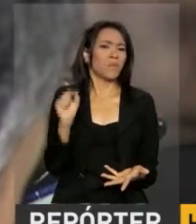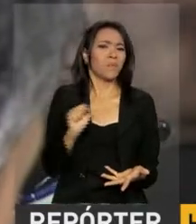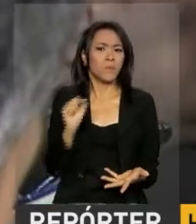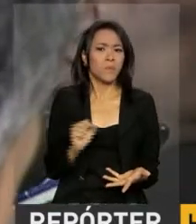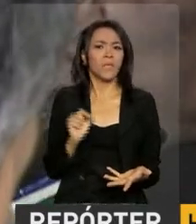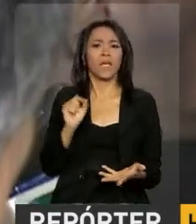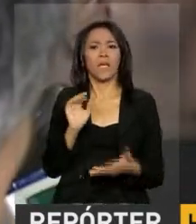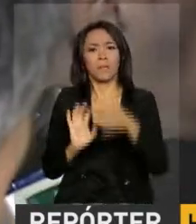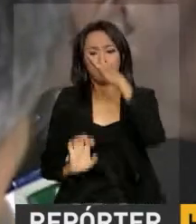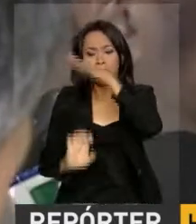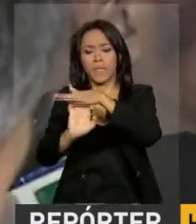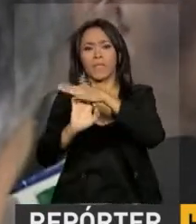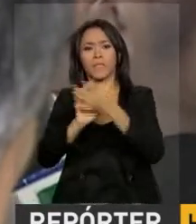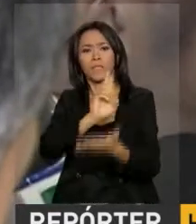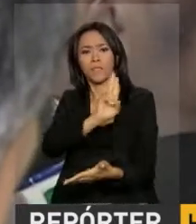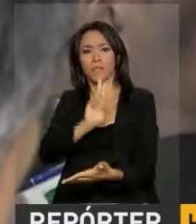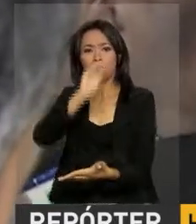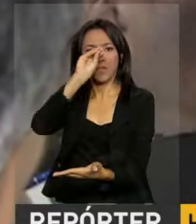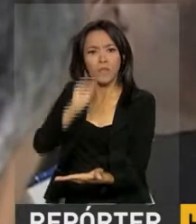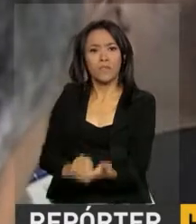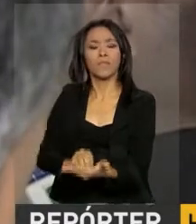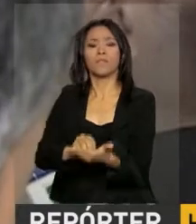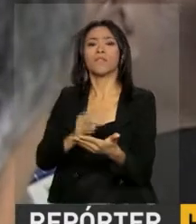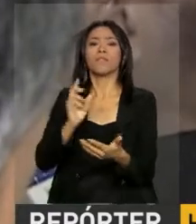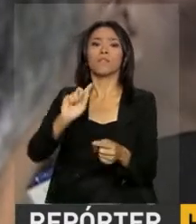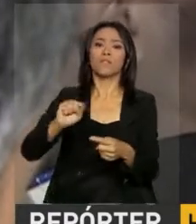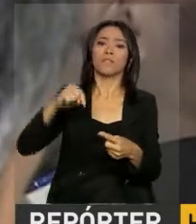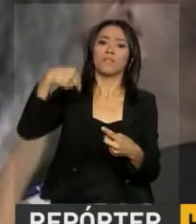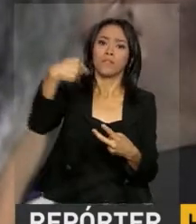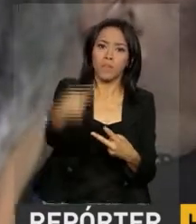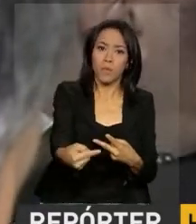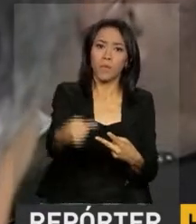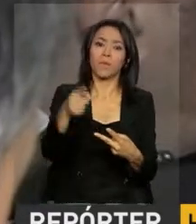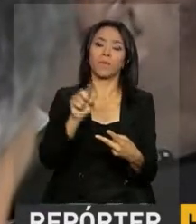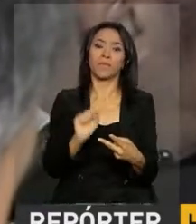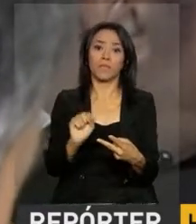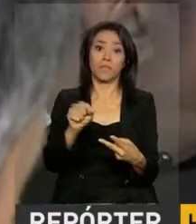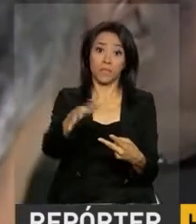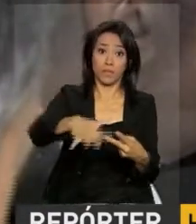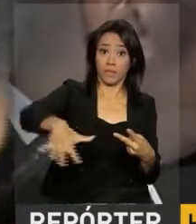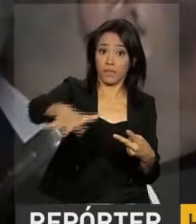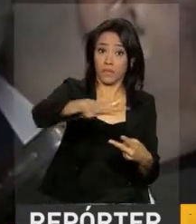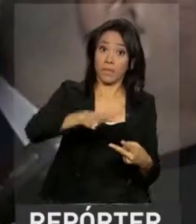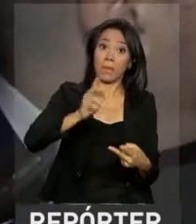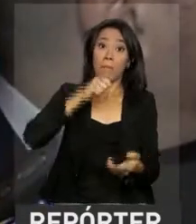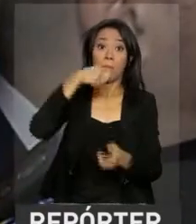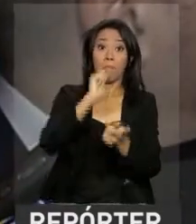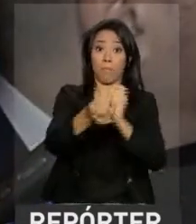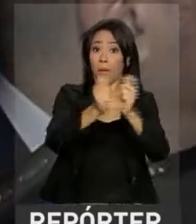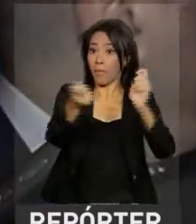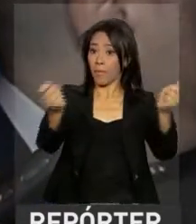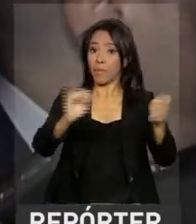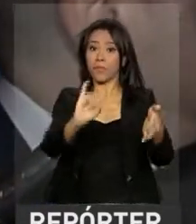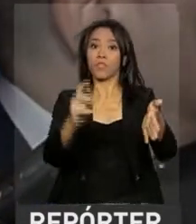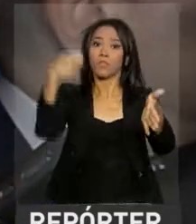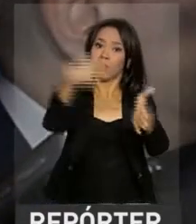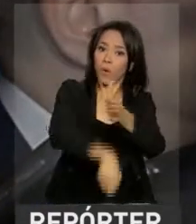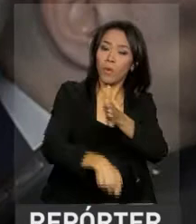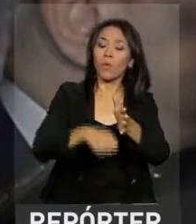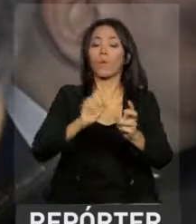da empresa, desde mudanças estatutárias, desde questão de pagamento de impostos,